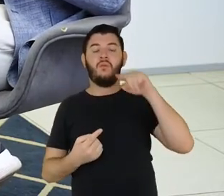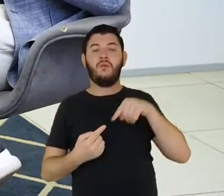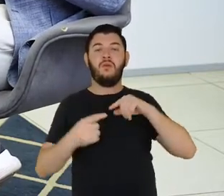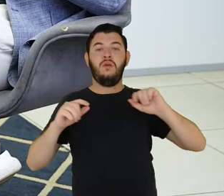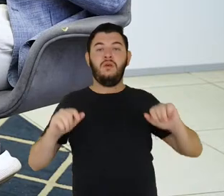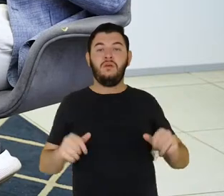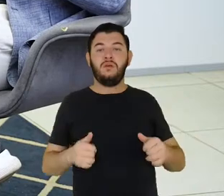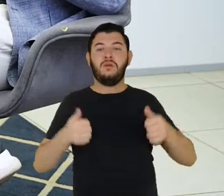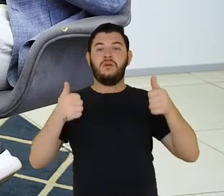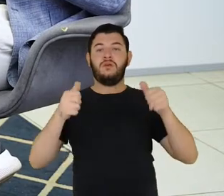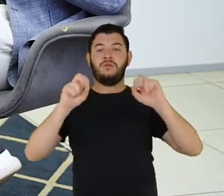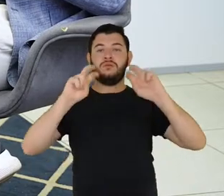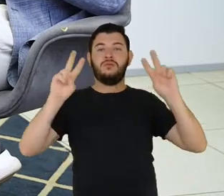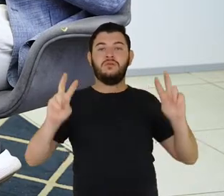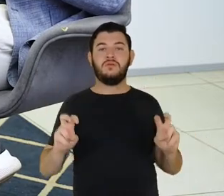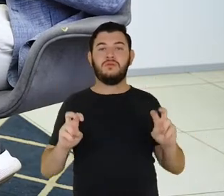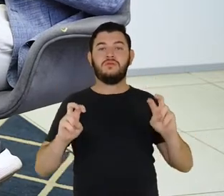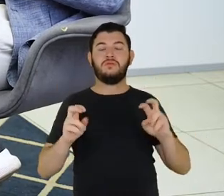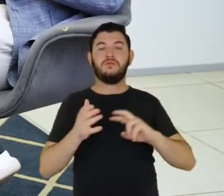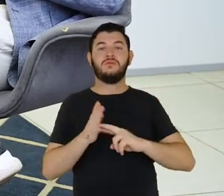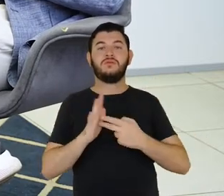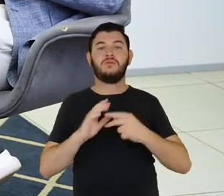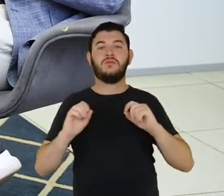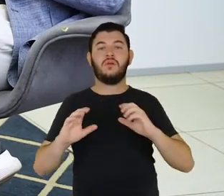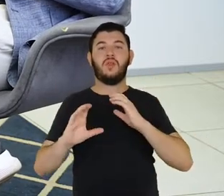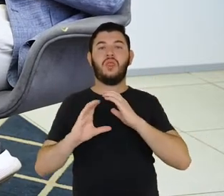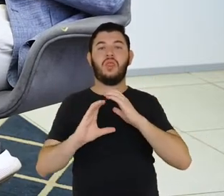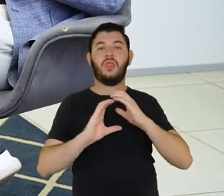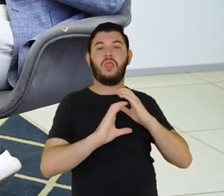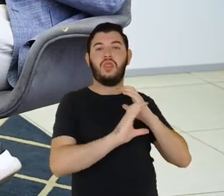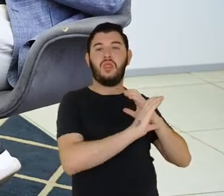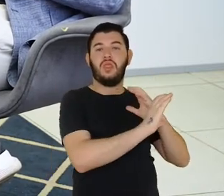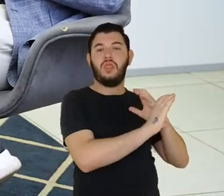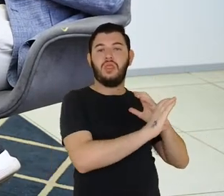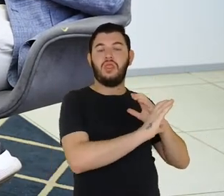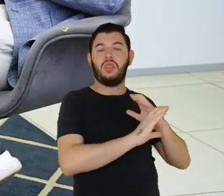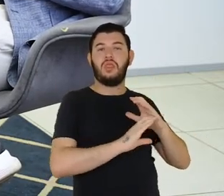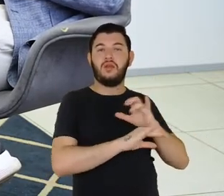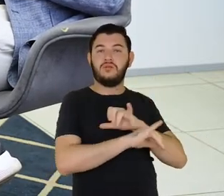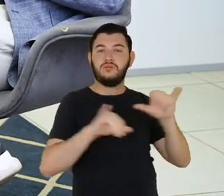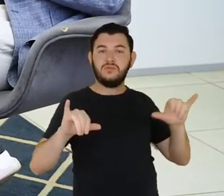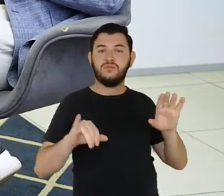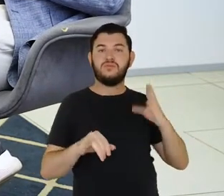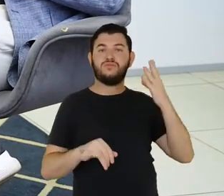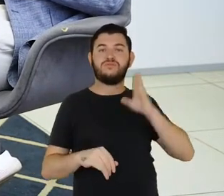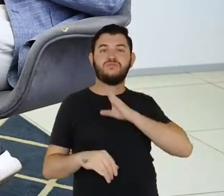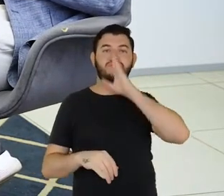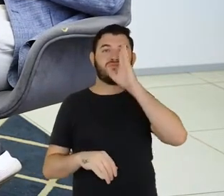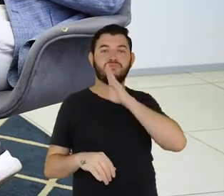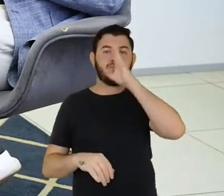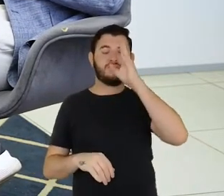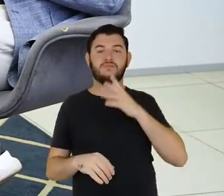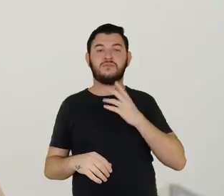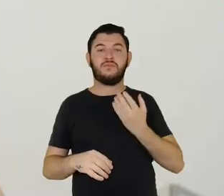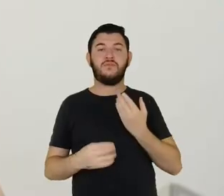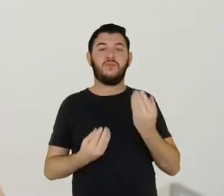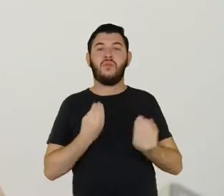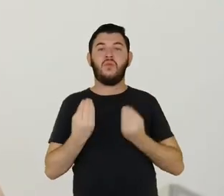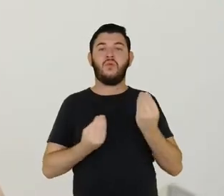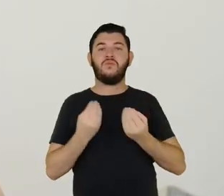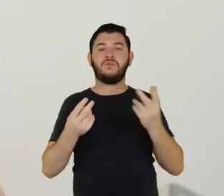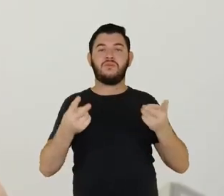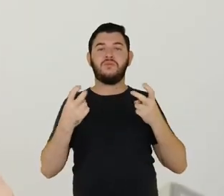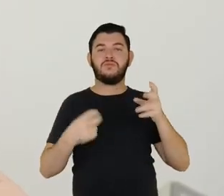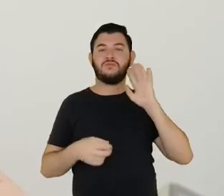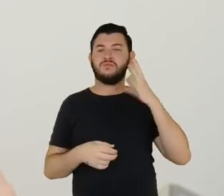você observa, né, essa decisão que foi feita pelo Zuckerberg lá nos Estados Unidos? Eu acho que o Trump deu a resposta. Perguntaram antes para o